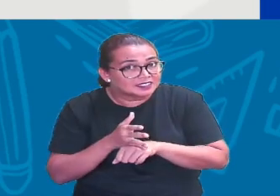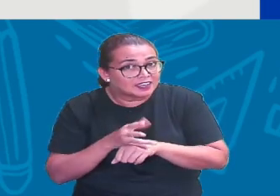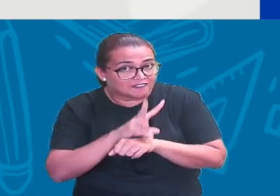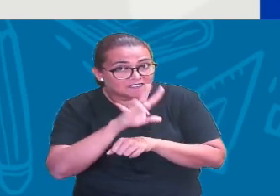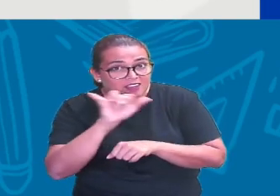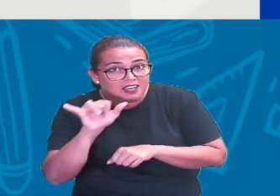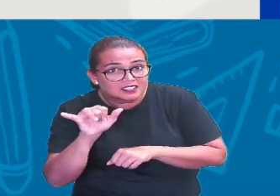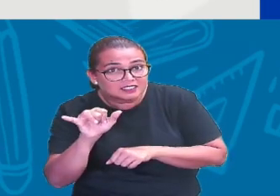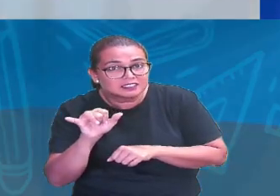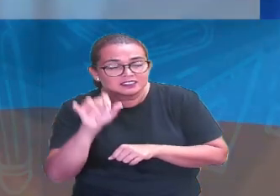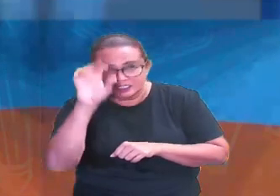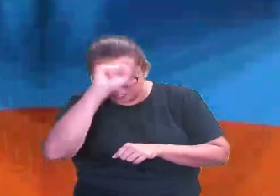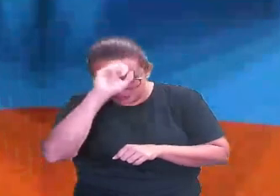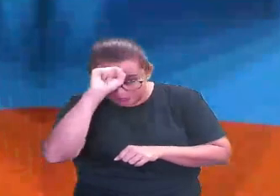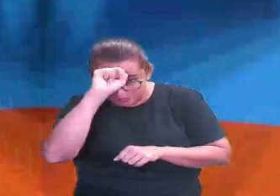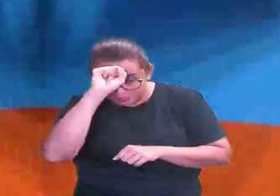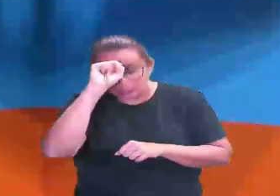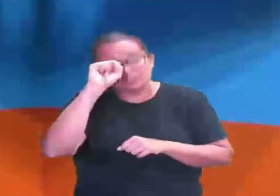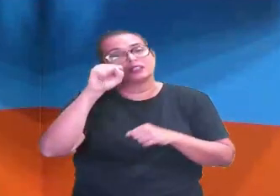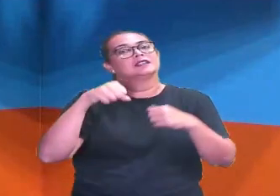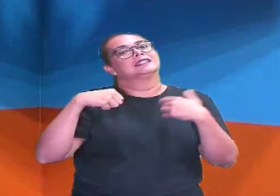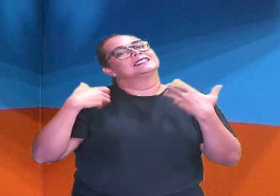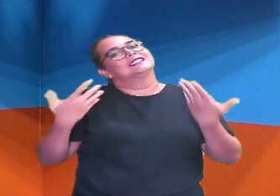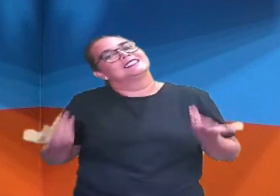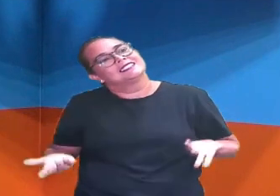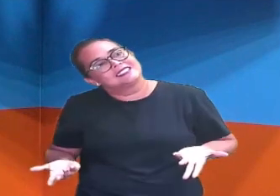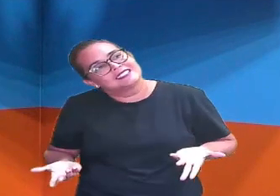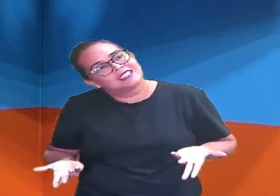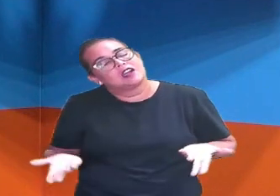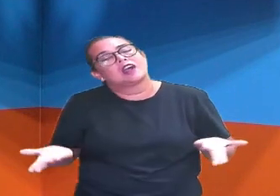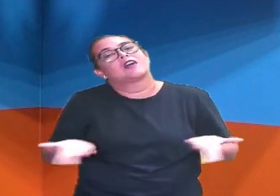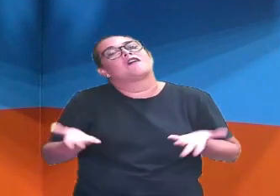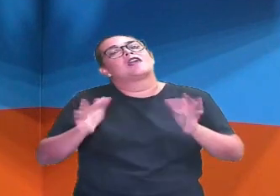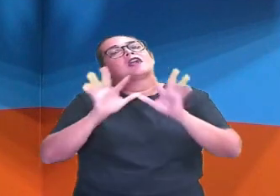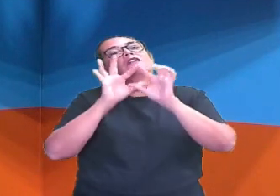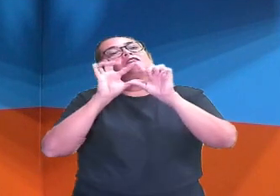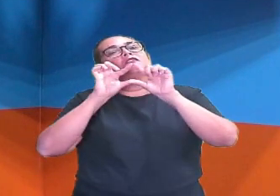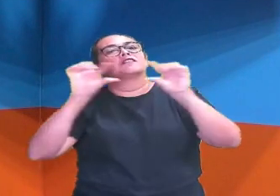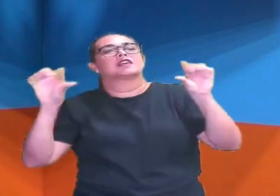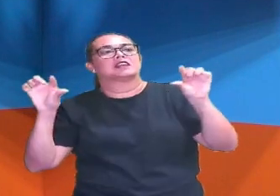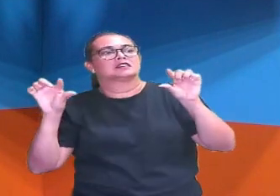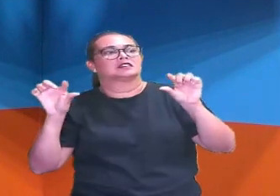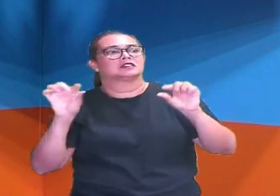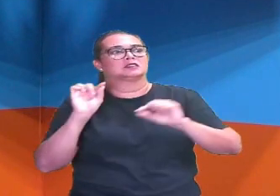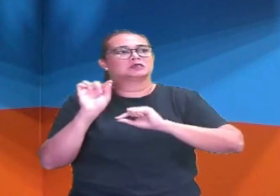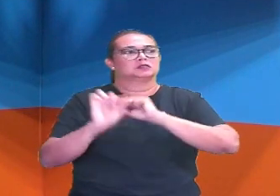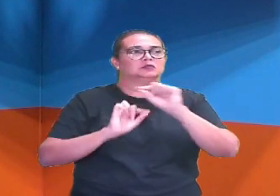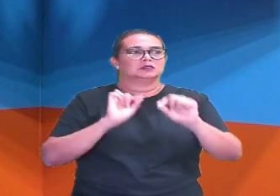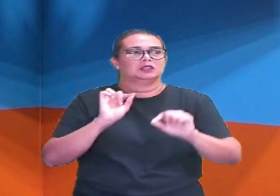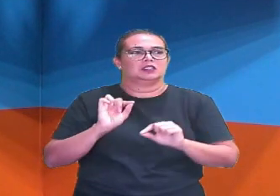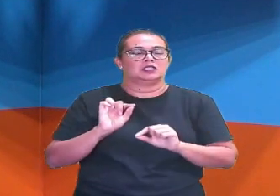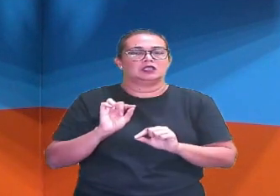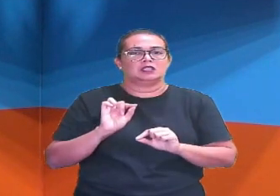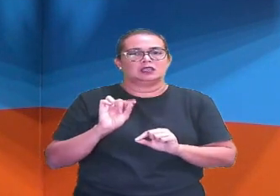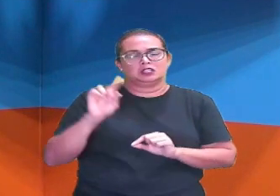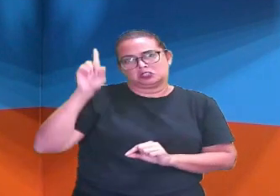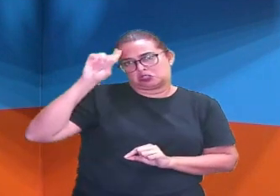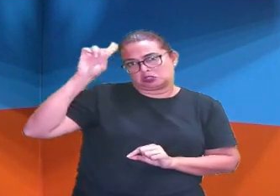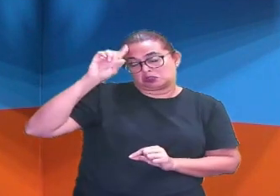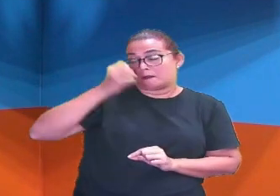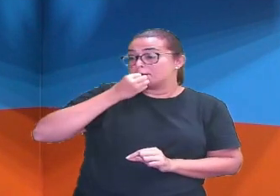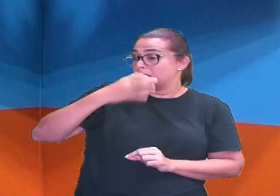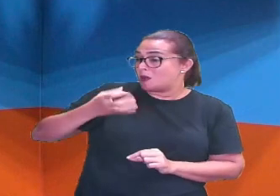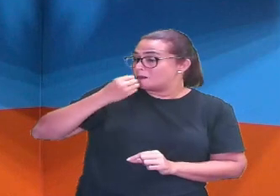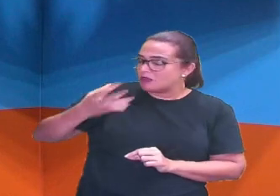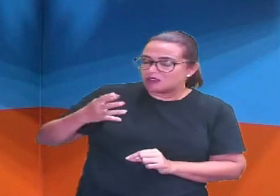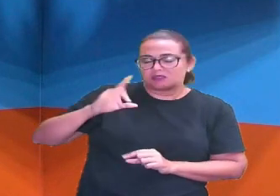e vai aprender. E a nossa frase, nem todos os dias são bons, mas